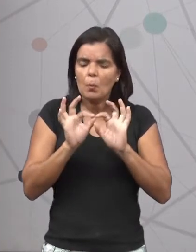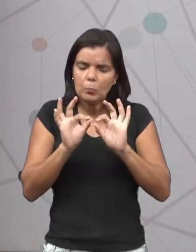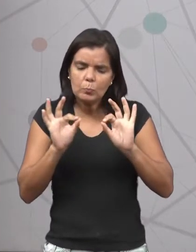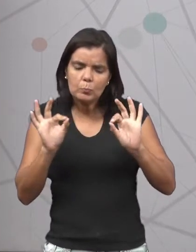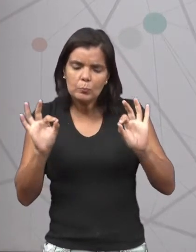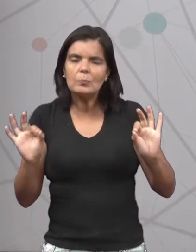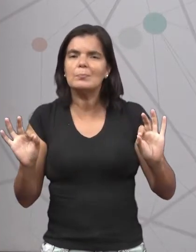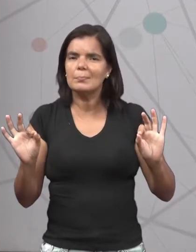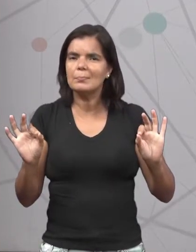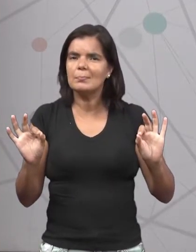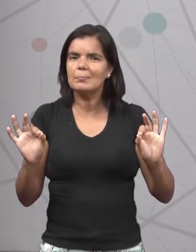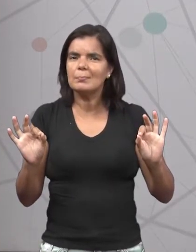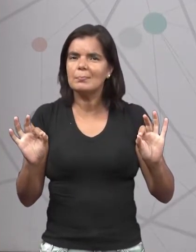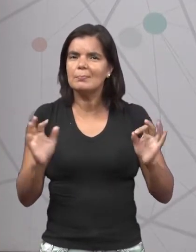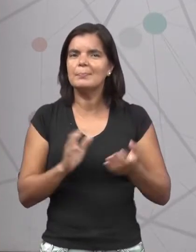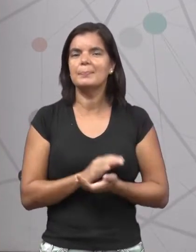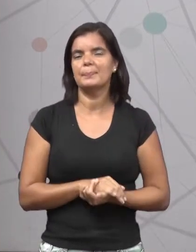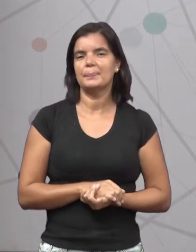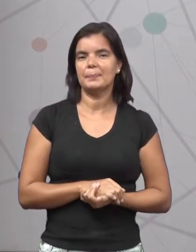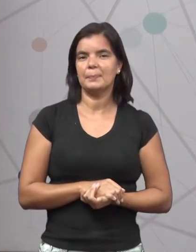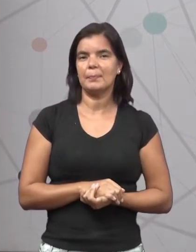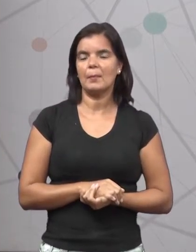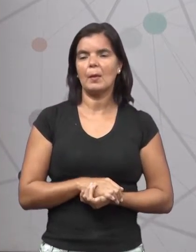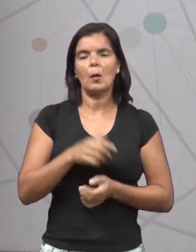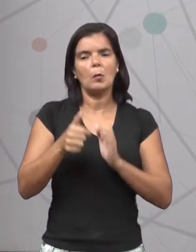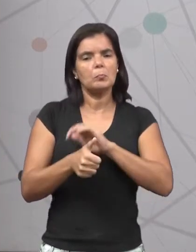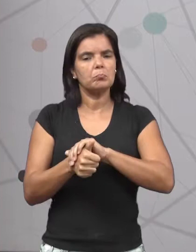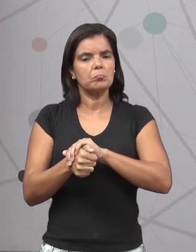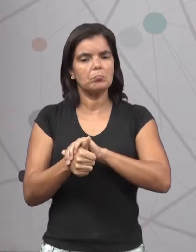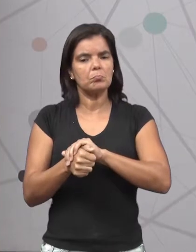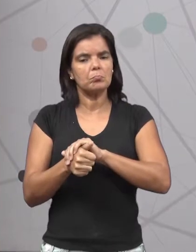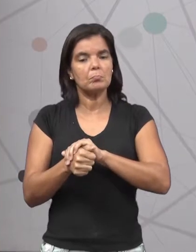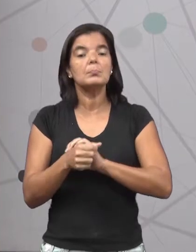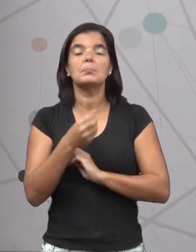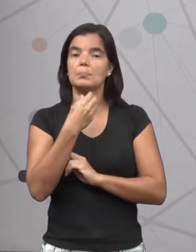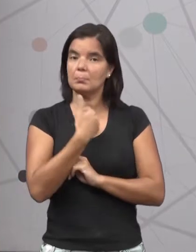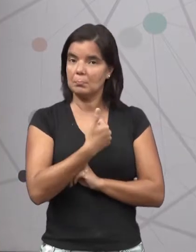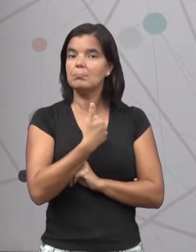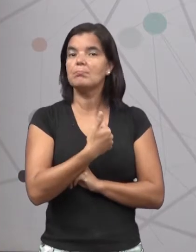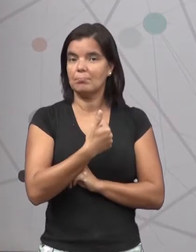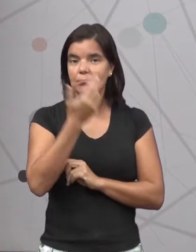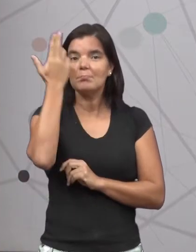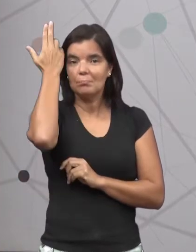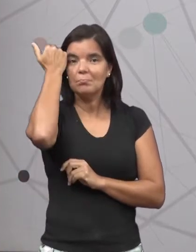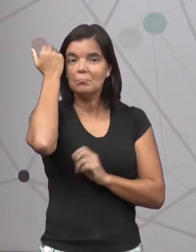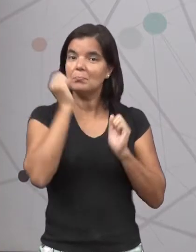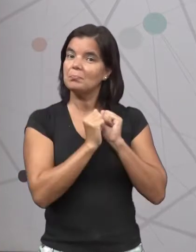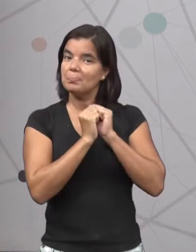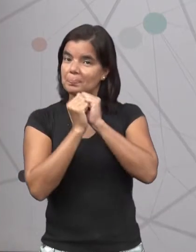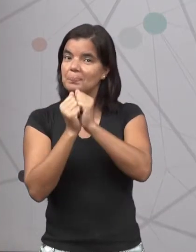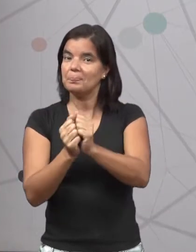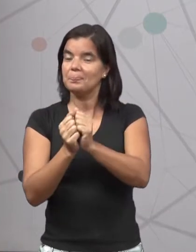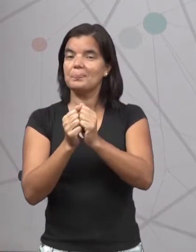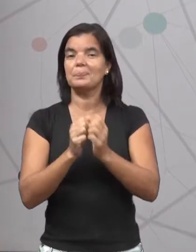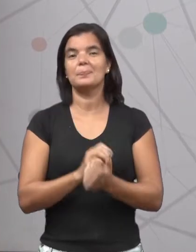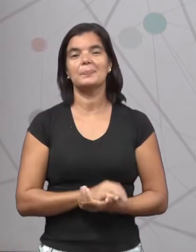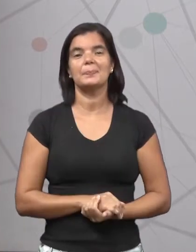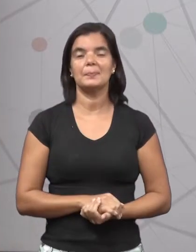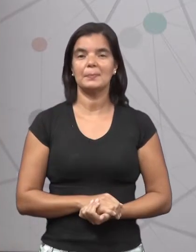a nossa pista? E a tartaruga disse: Tudo bem, lebre, vamos juntas